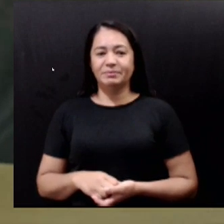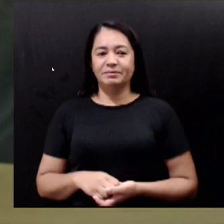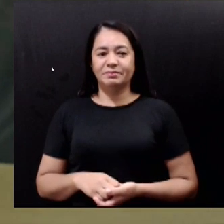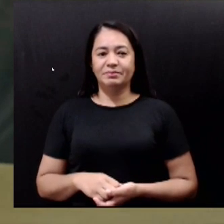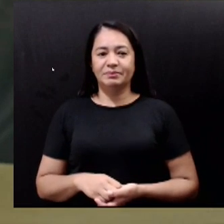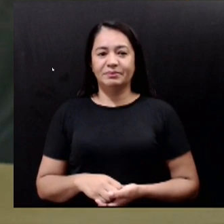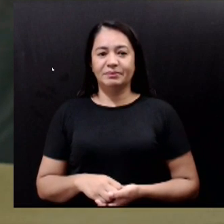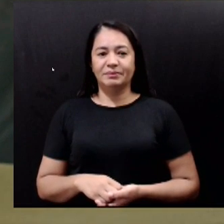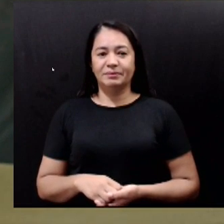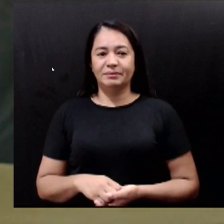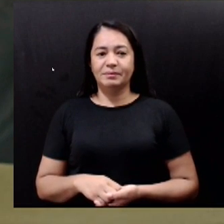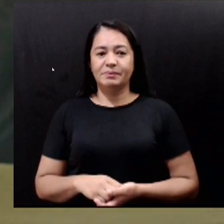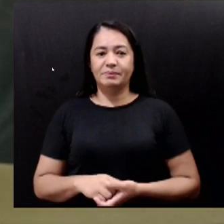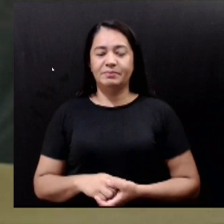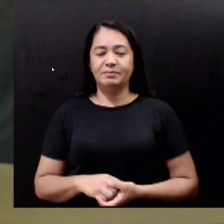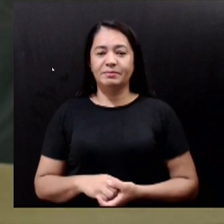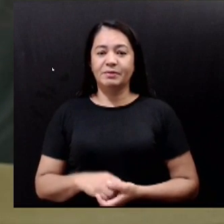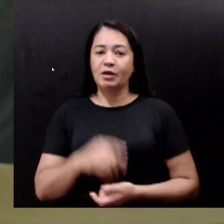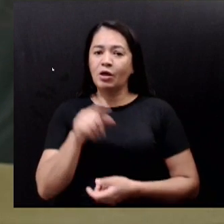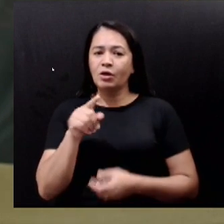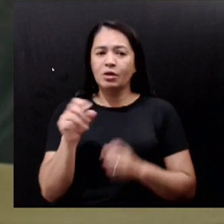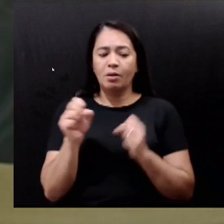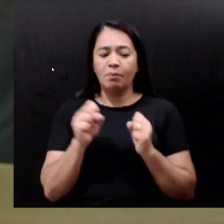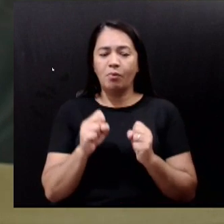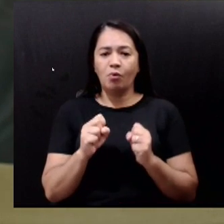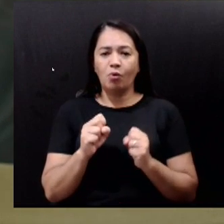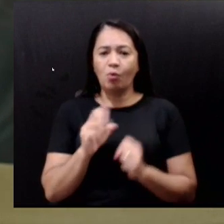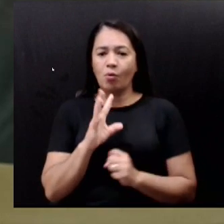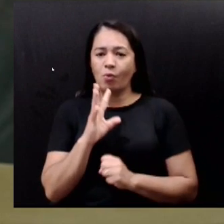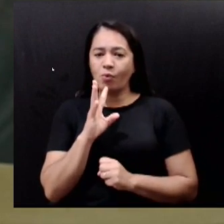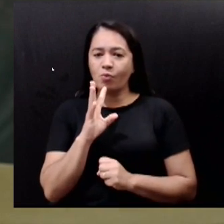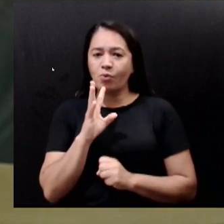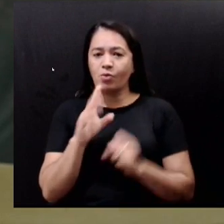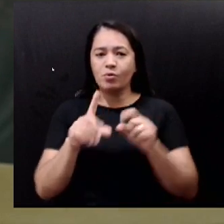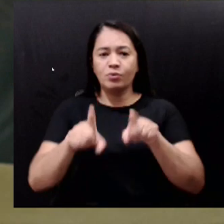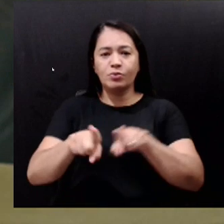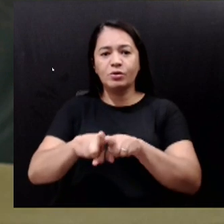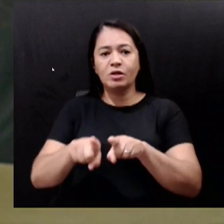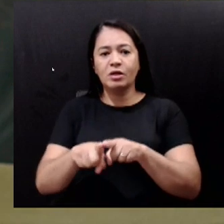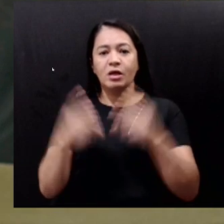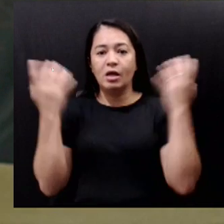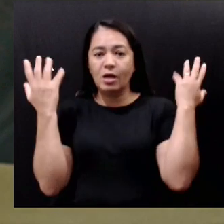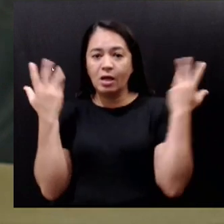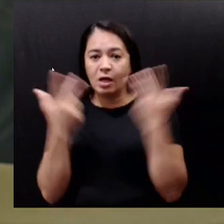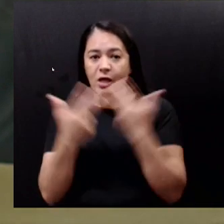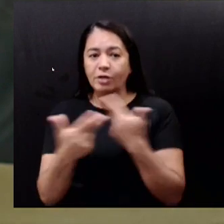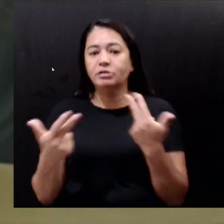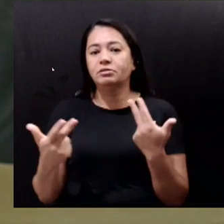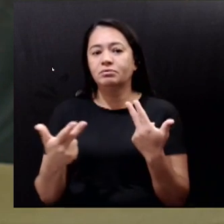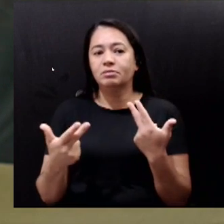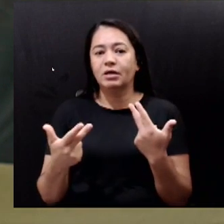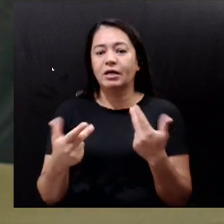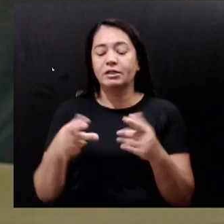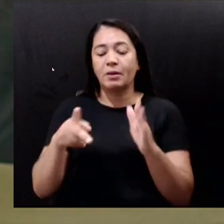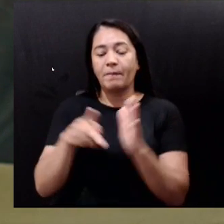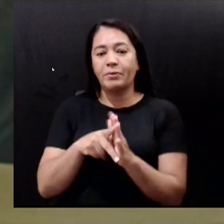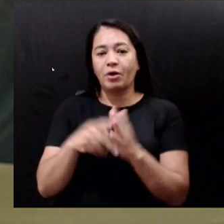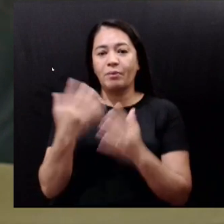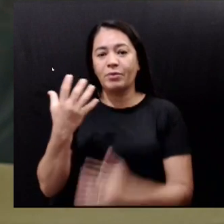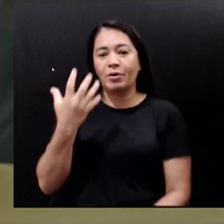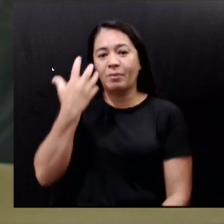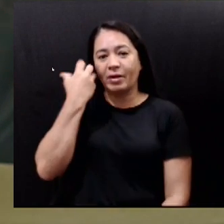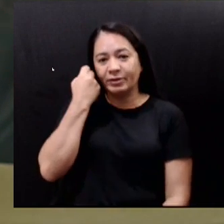portalanimal.campinas.sp.gov.br. E você pode conhecer também os animais que estão para doação no site do Portal